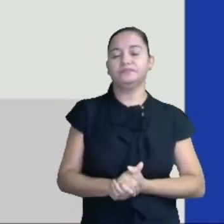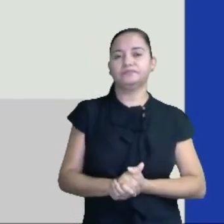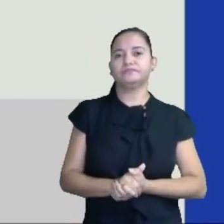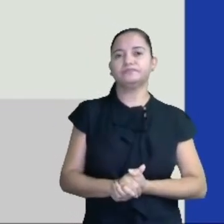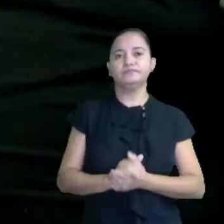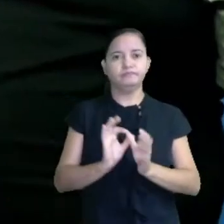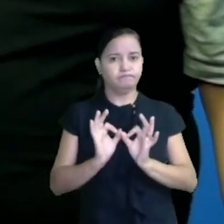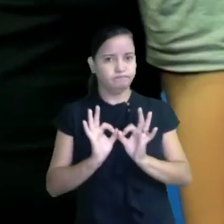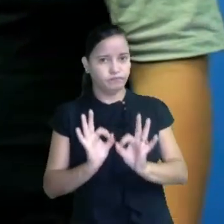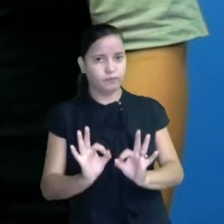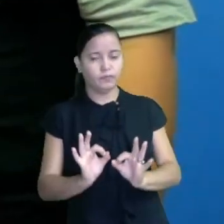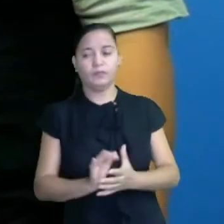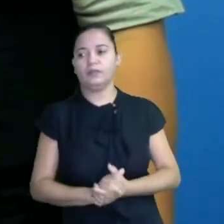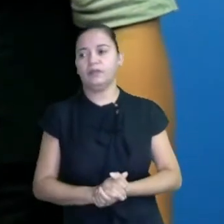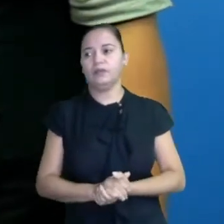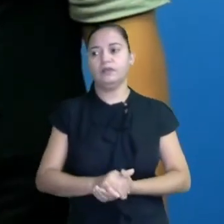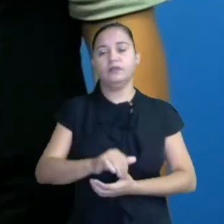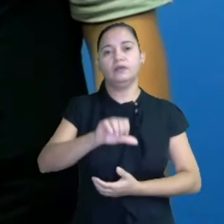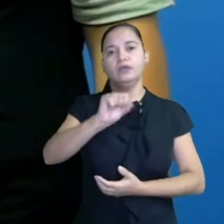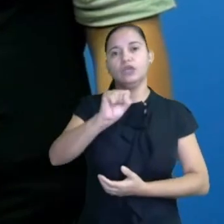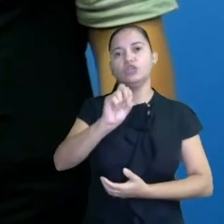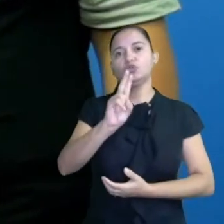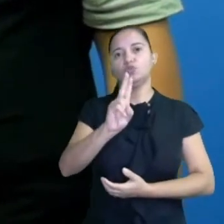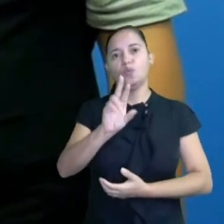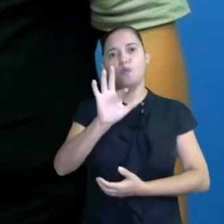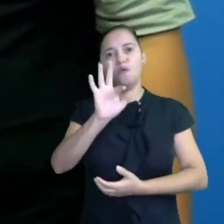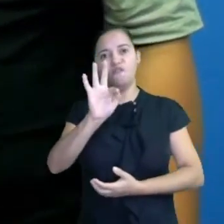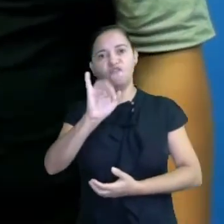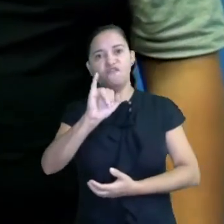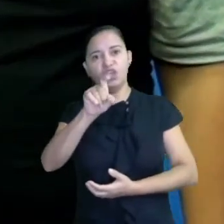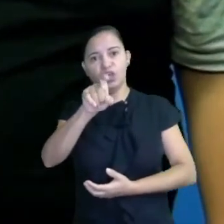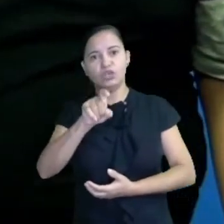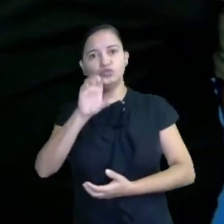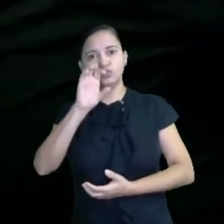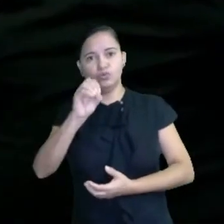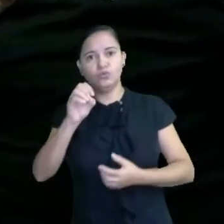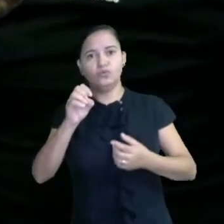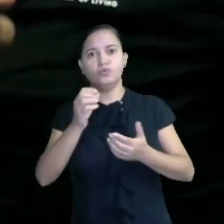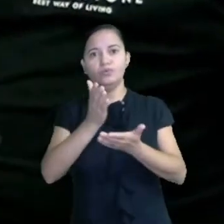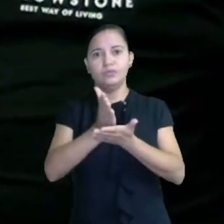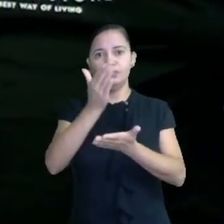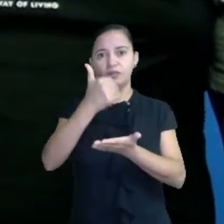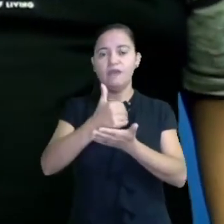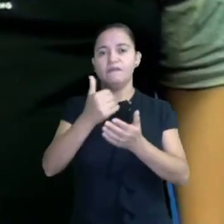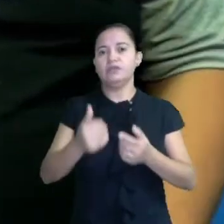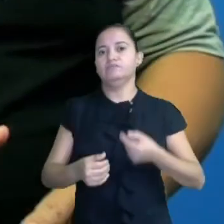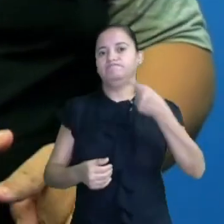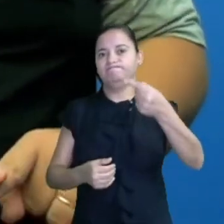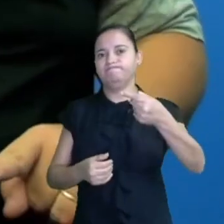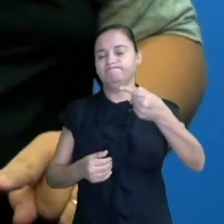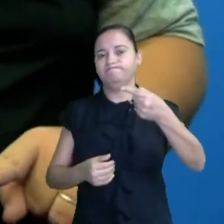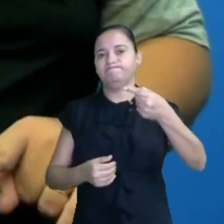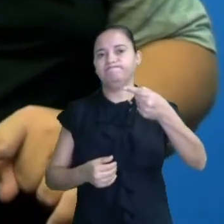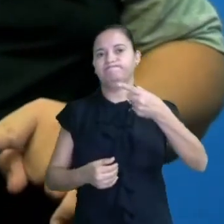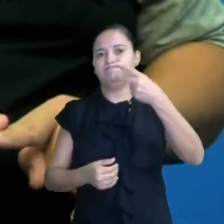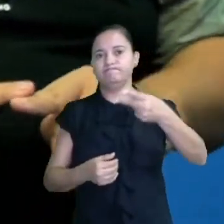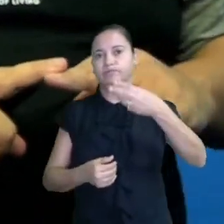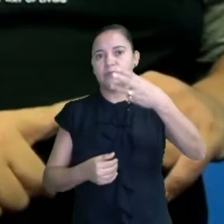Certo? Os sufixos são divididos em 3. Certo, gente? Em 3. Eles podem